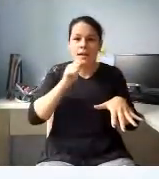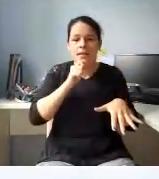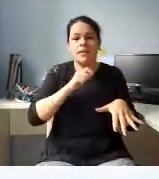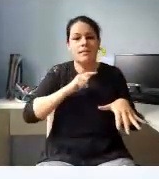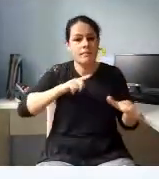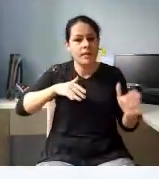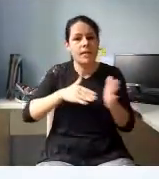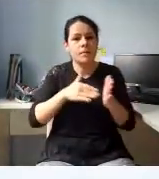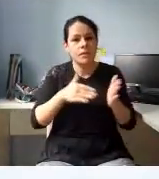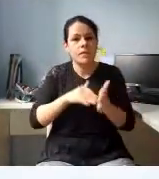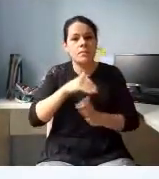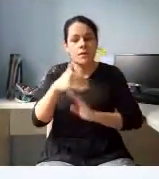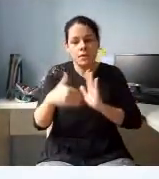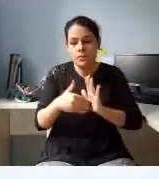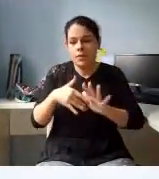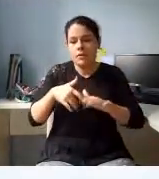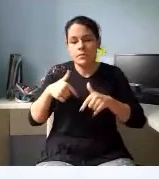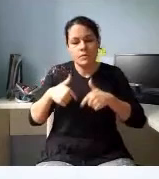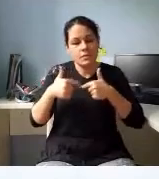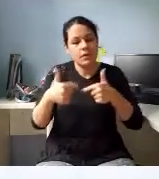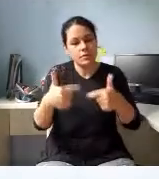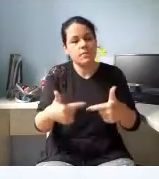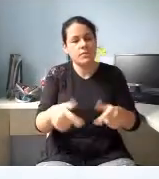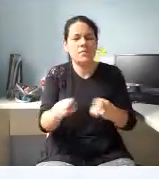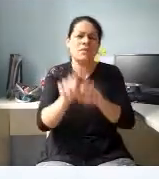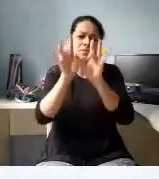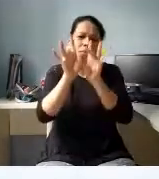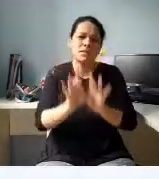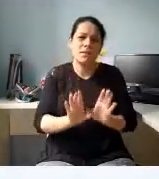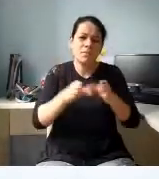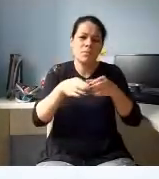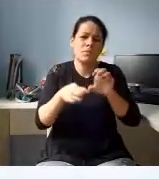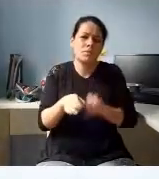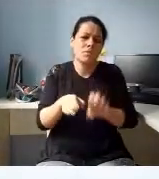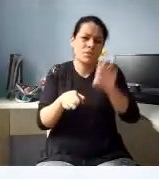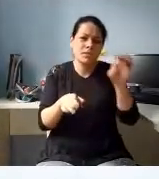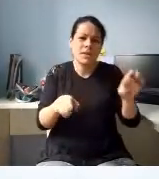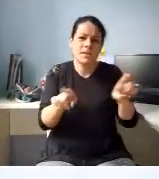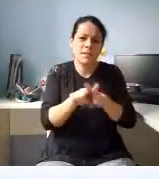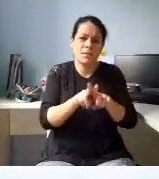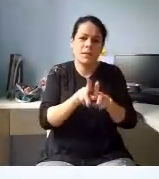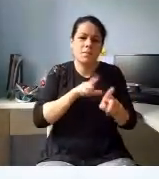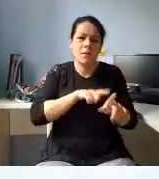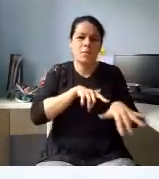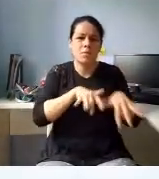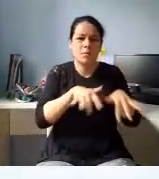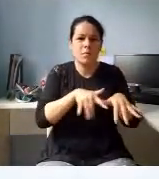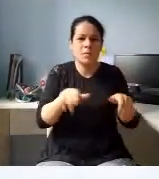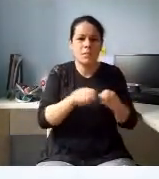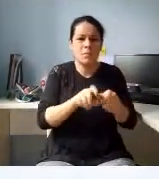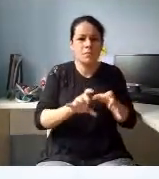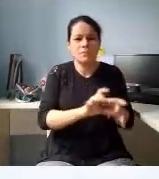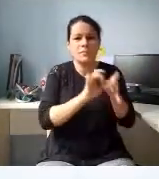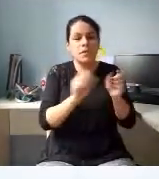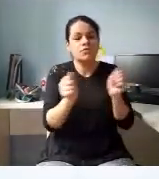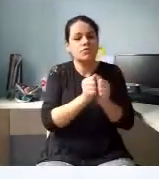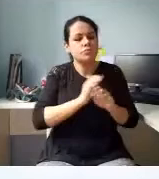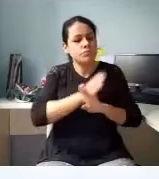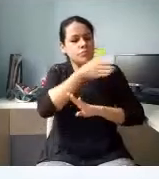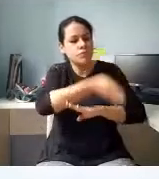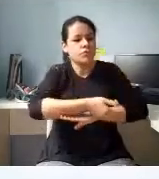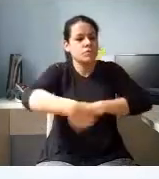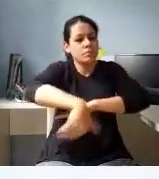para esse tipo de manifestação, em especial vindo do grupo de esquerda, que tem esse movimento mais enraizado de sair às ruas, de